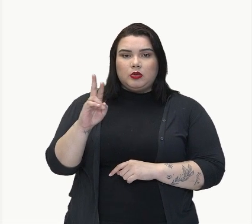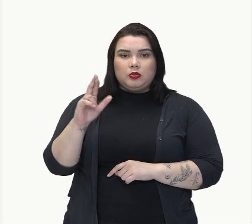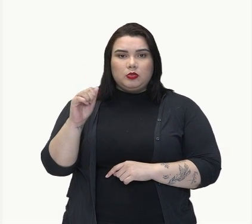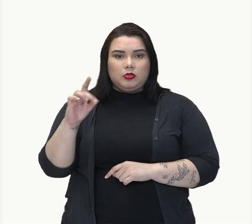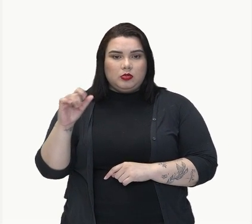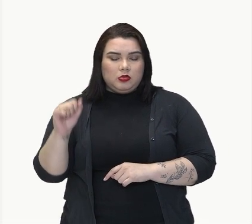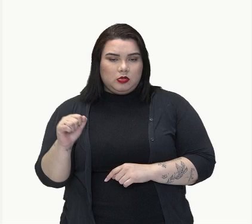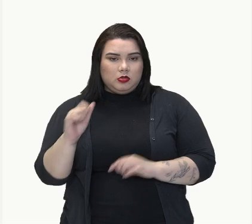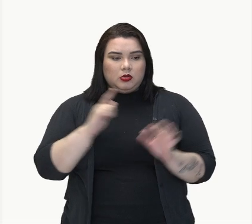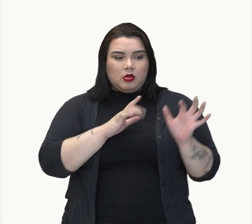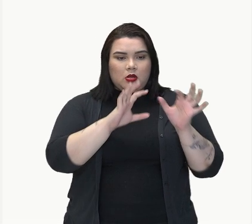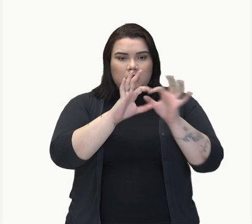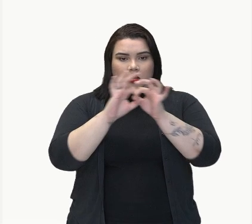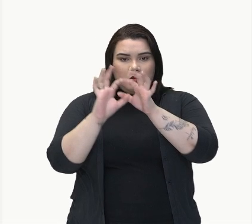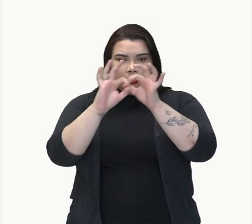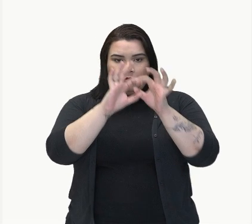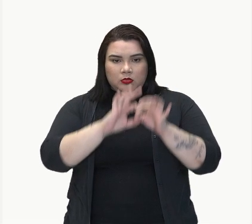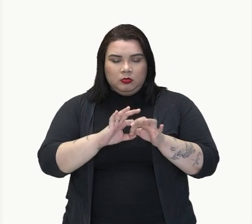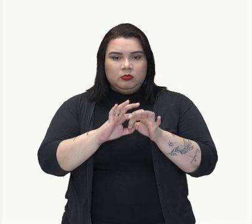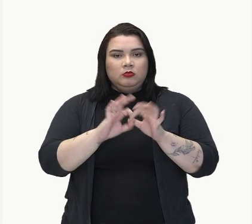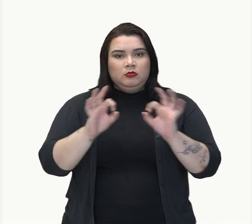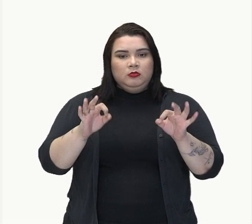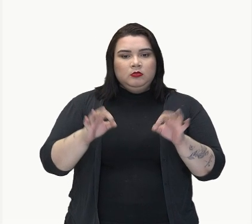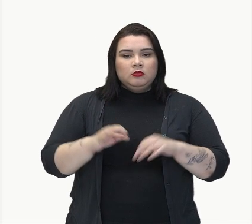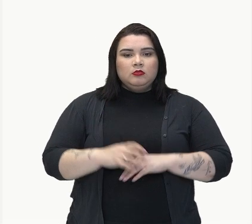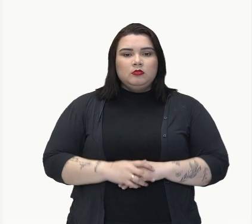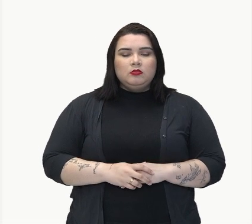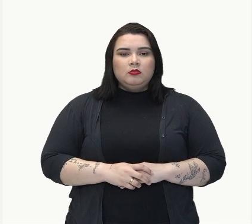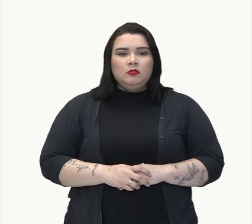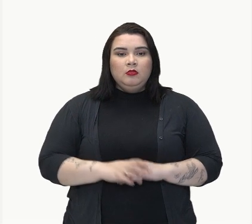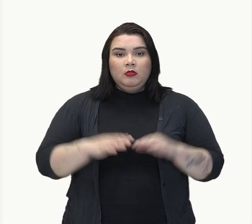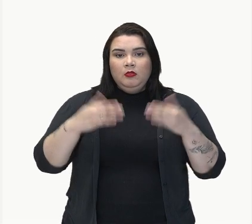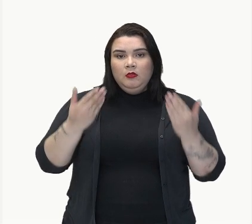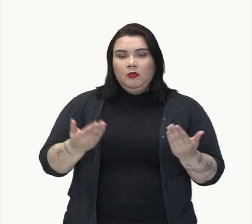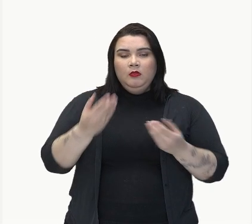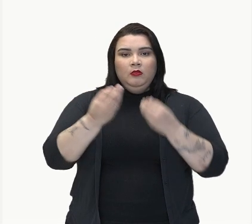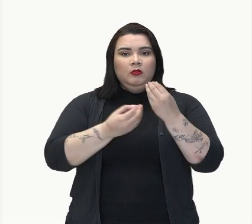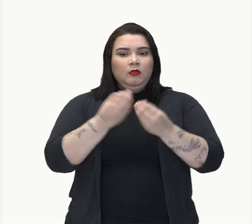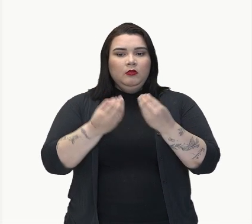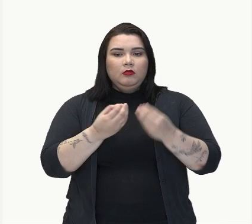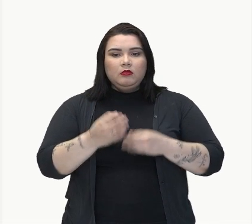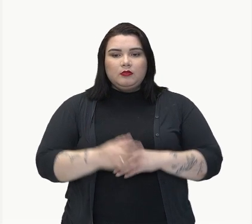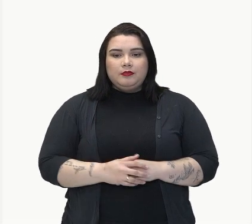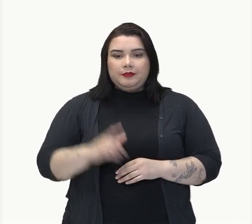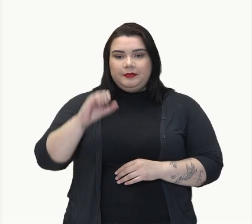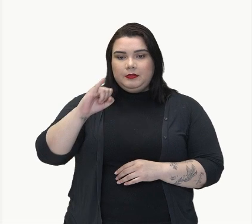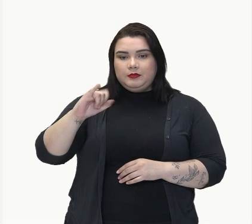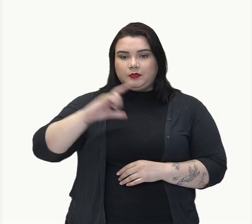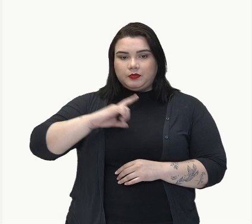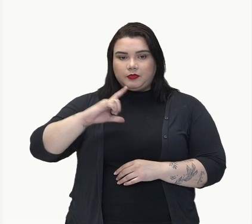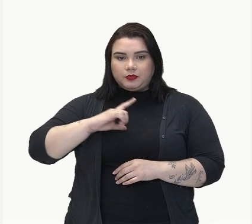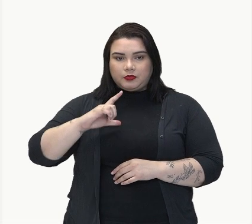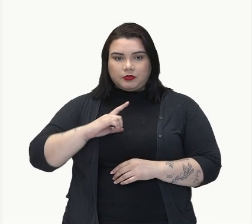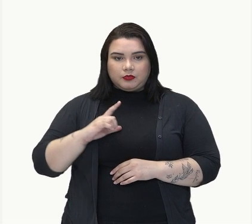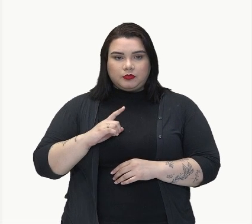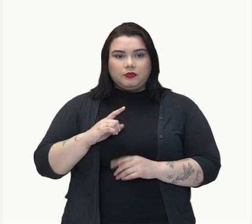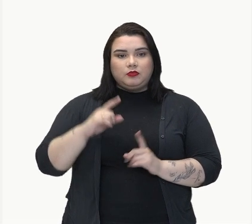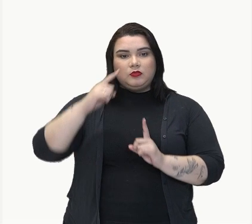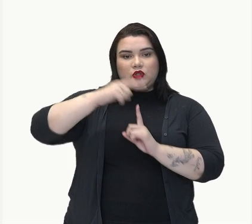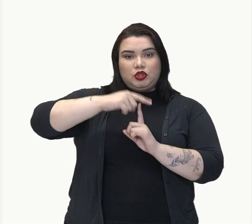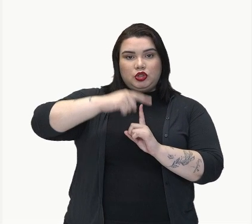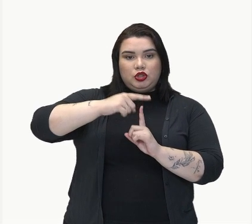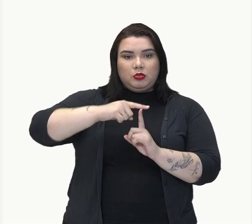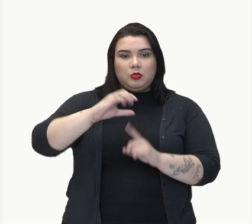estão interligadas, formando o ciclo. Neste caso, quando eu tenho compostos